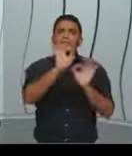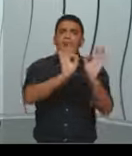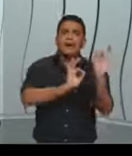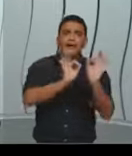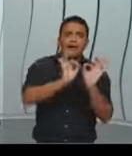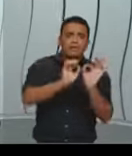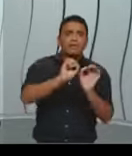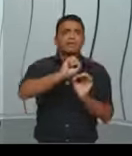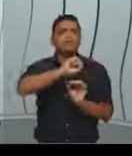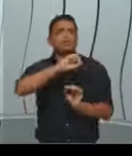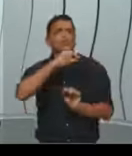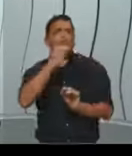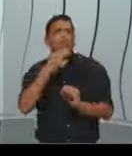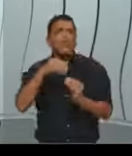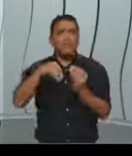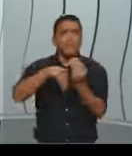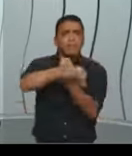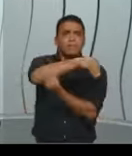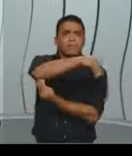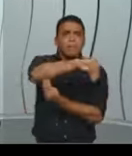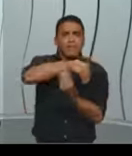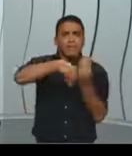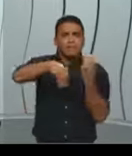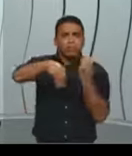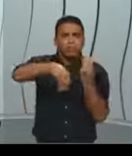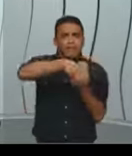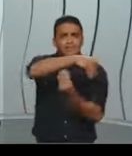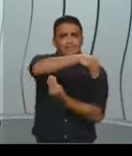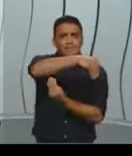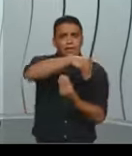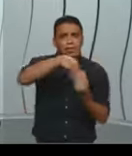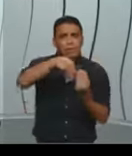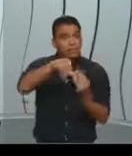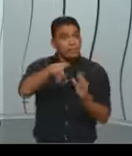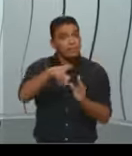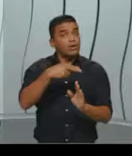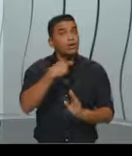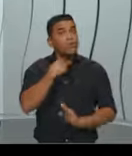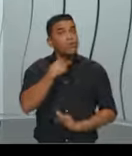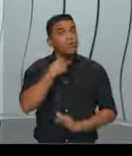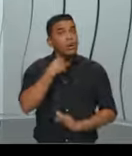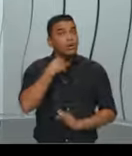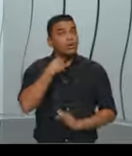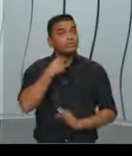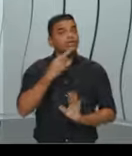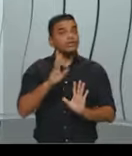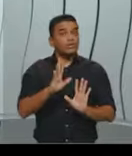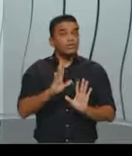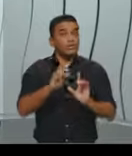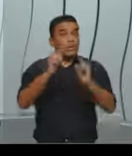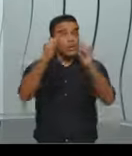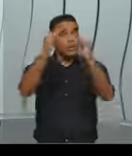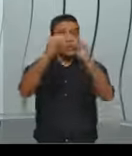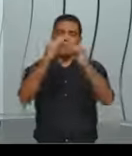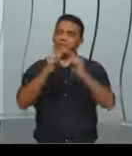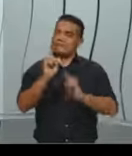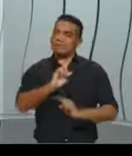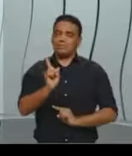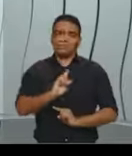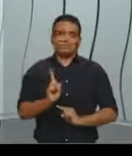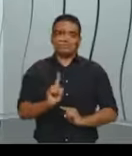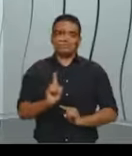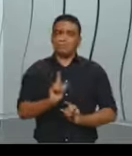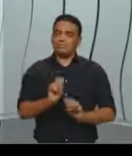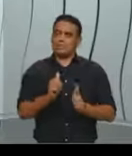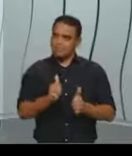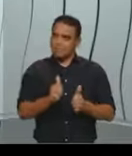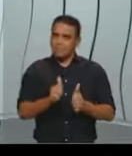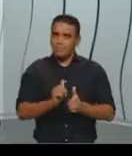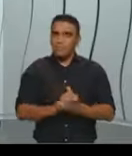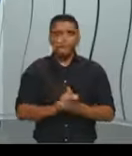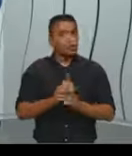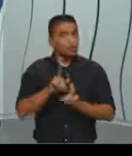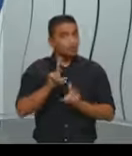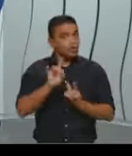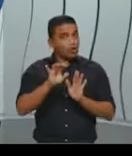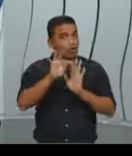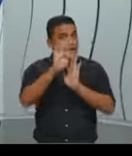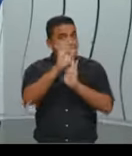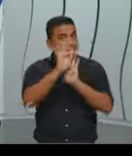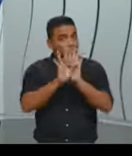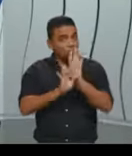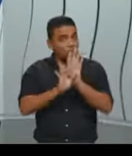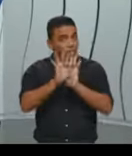dar problema para você, beleza? O que não pode é você combinar isso aqui com combinação, beleza? É só a